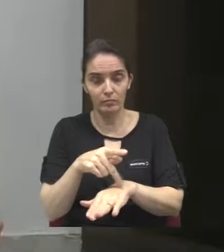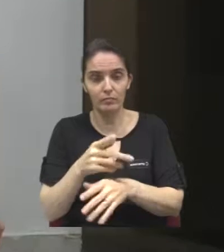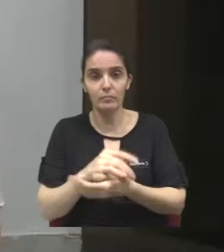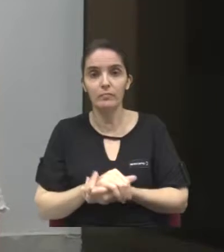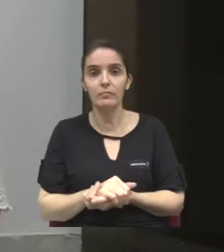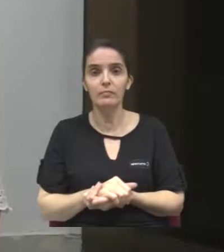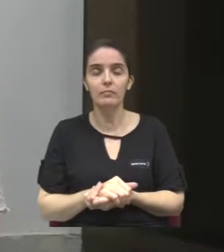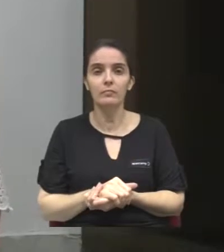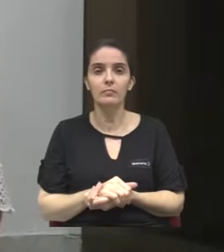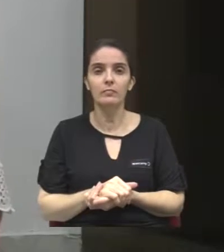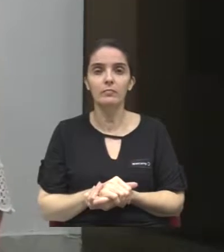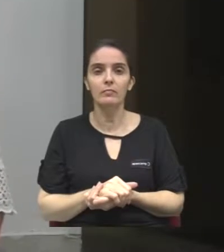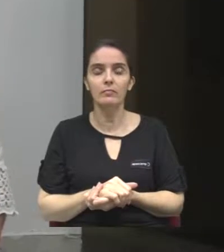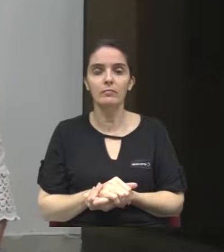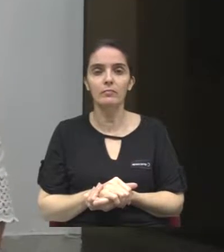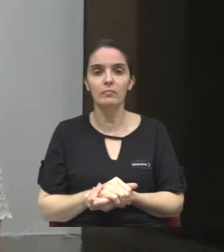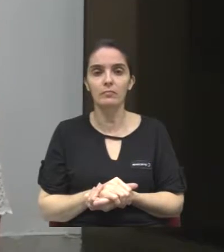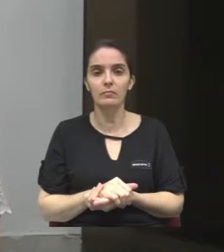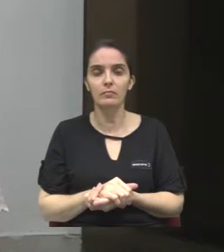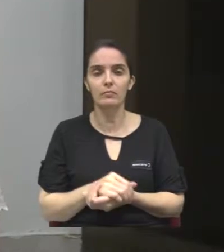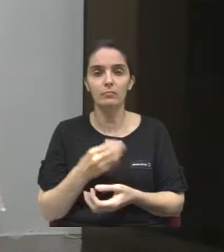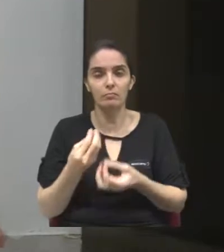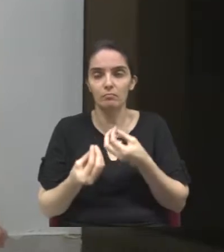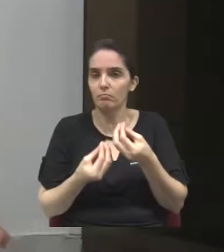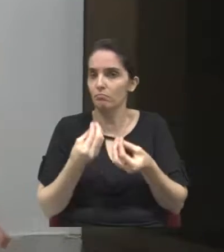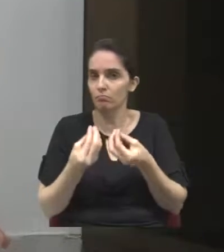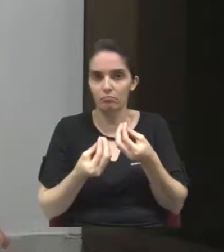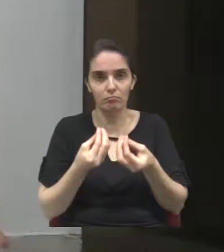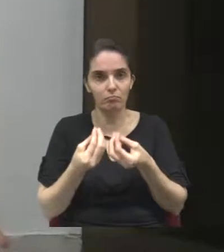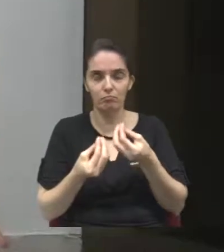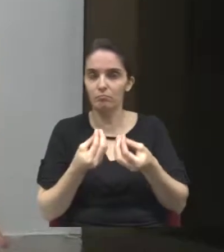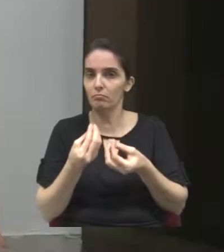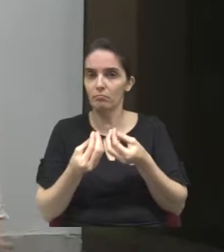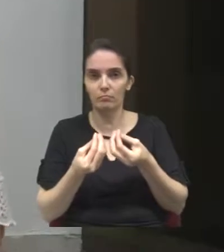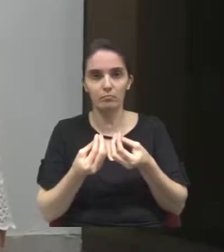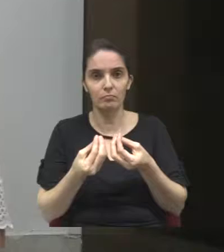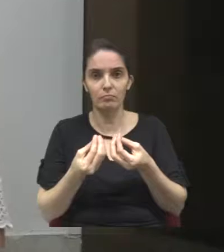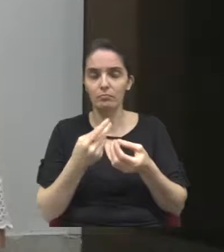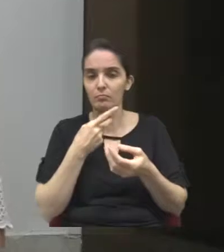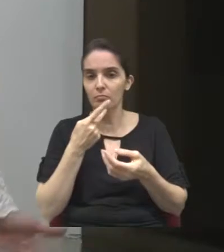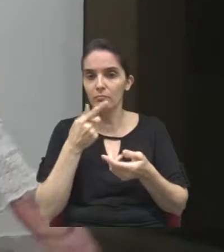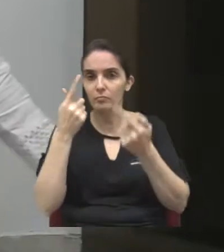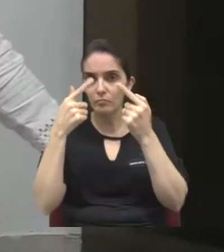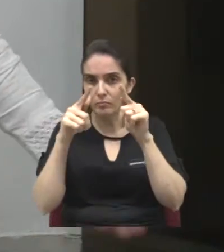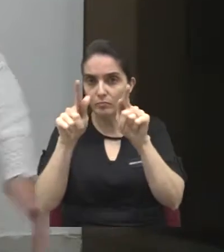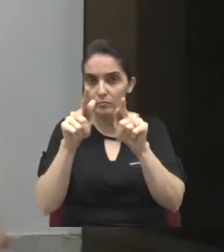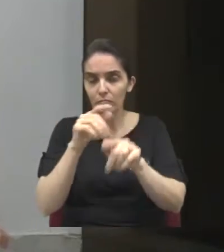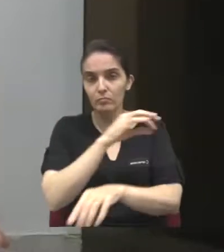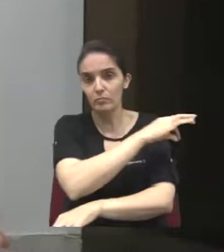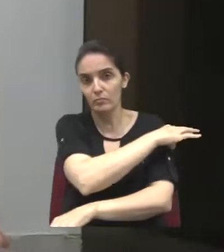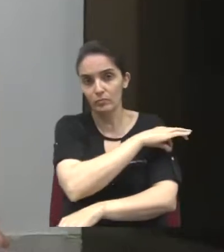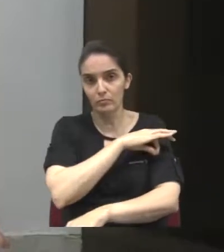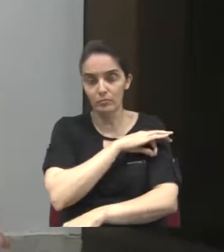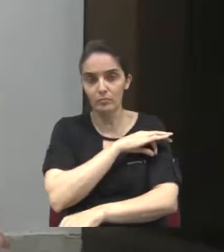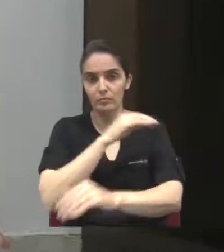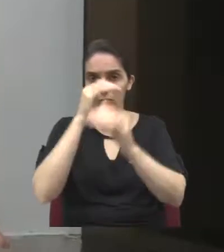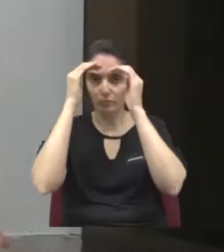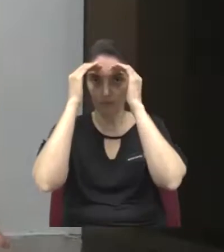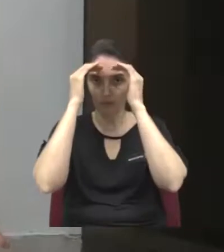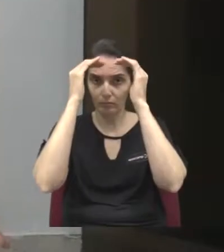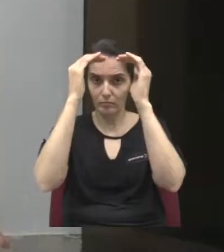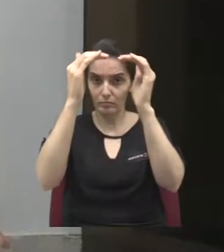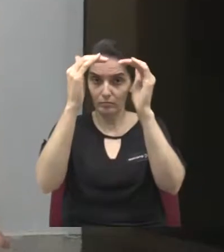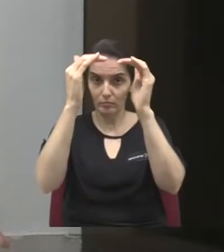Não podemos fazer um protesto sabendo que o prefeito cumpriu com que o